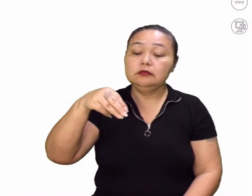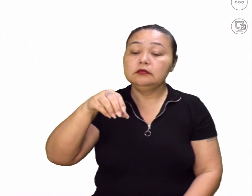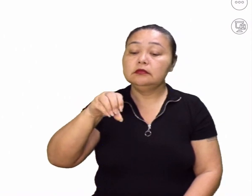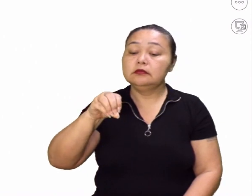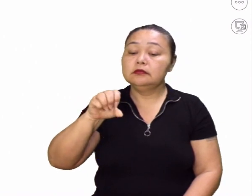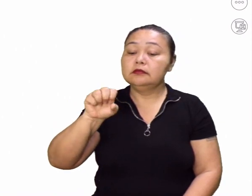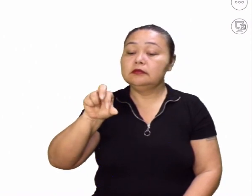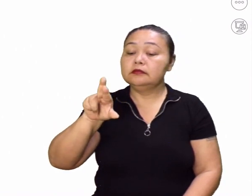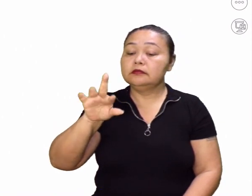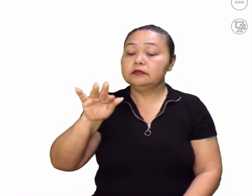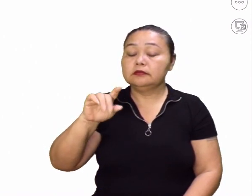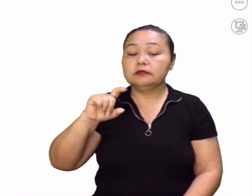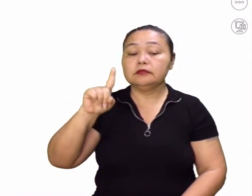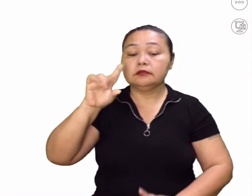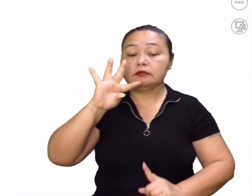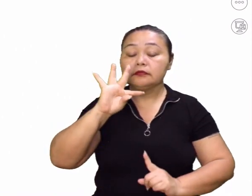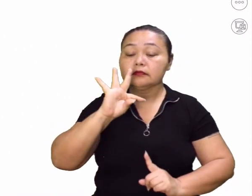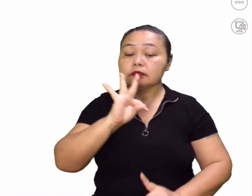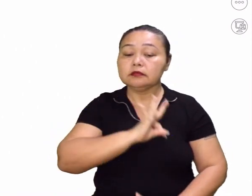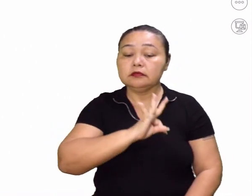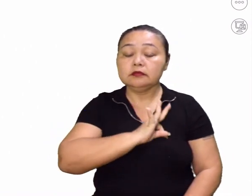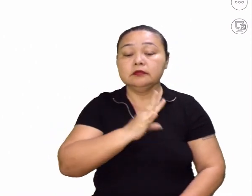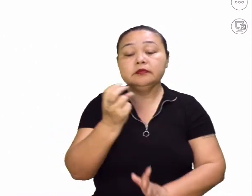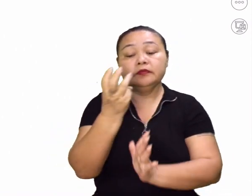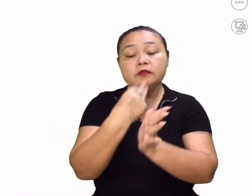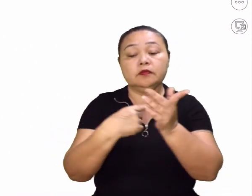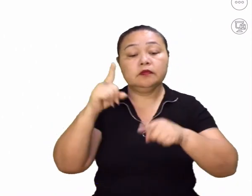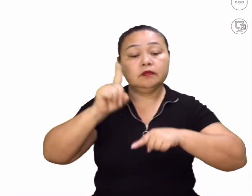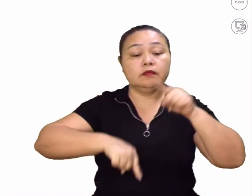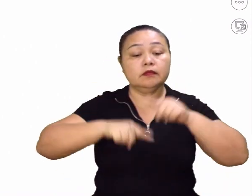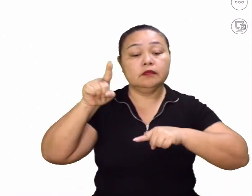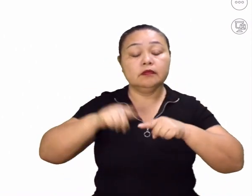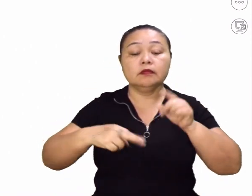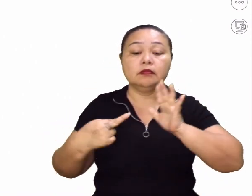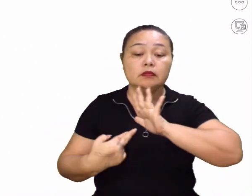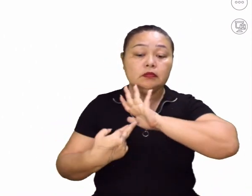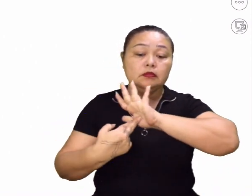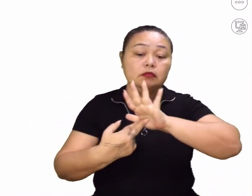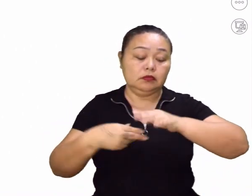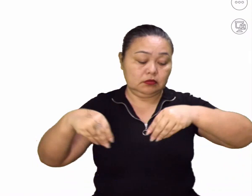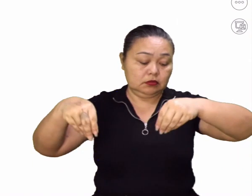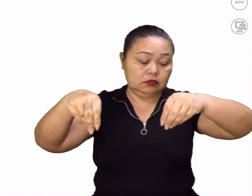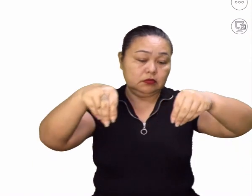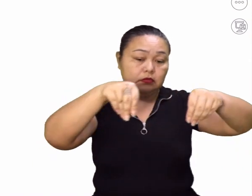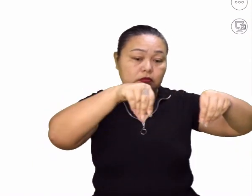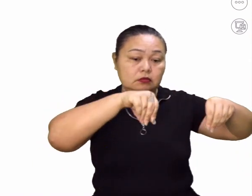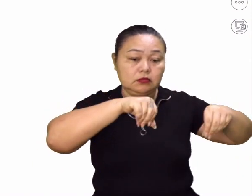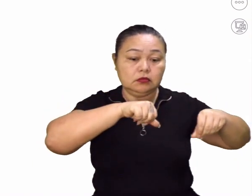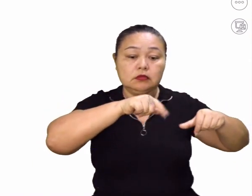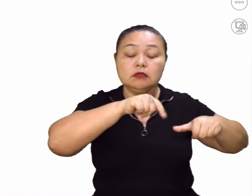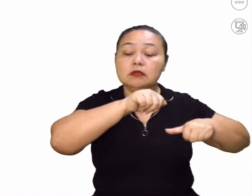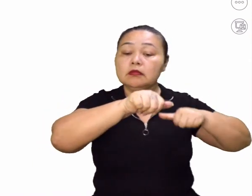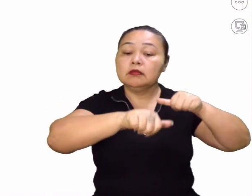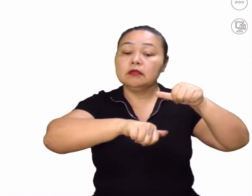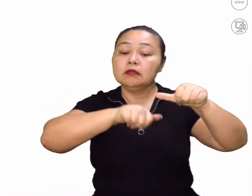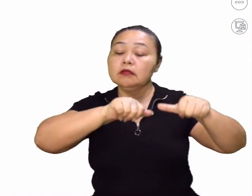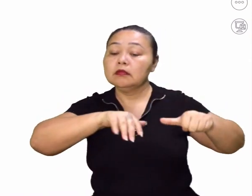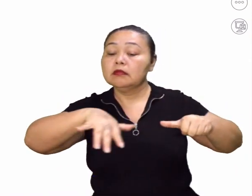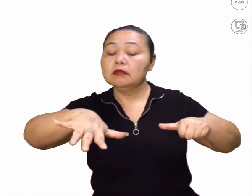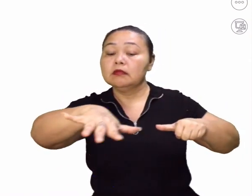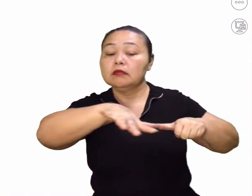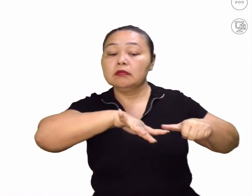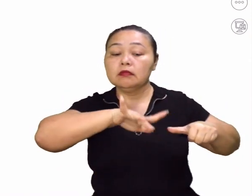Anamorfose é uma técnica cartográfica que representa um território mudando sua área de acordo com